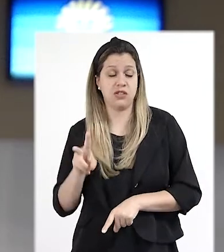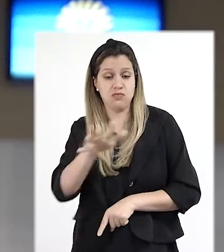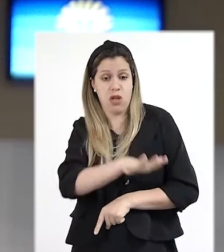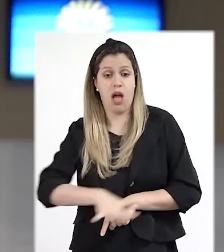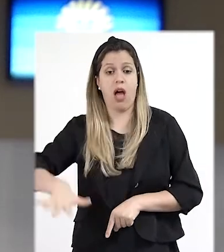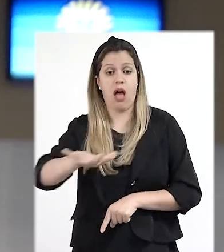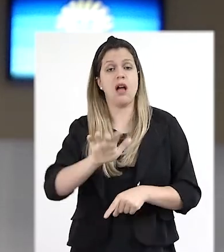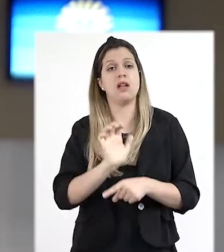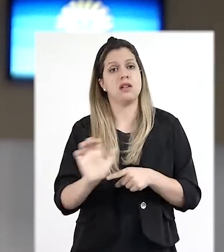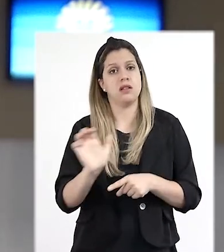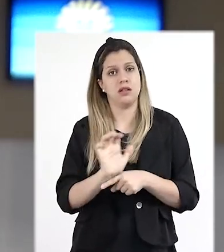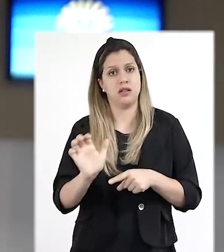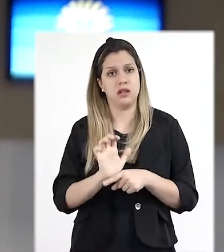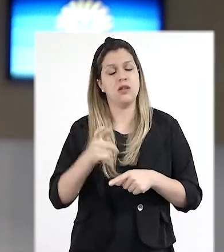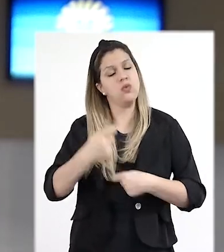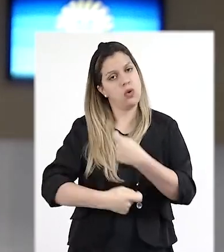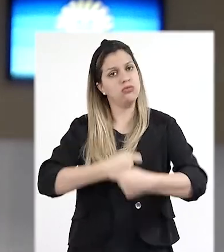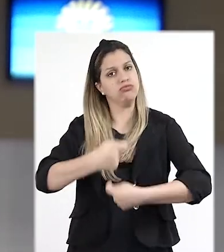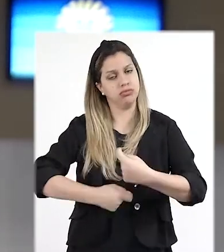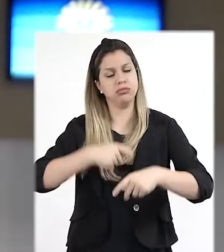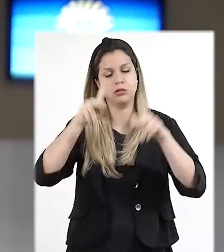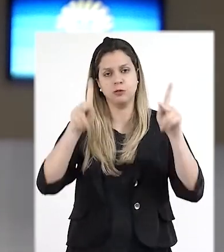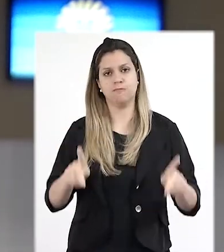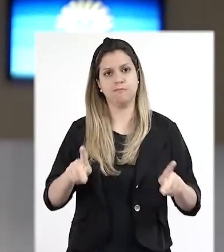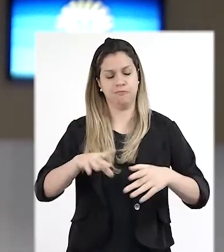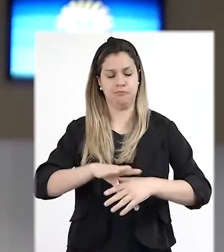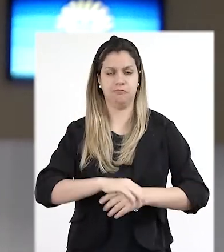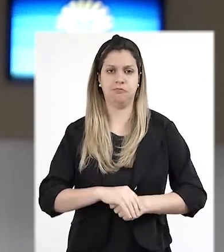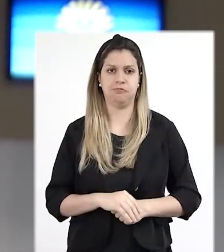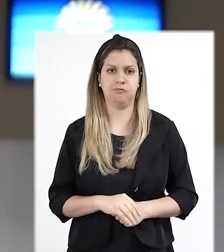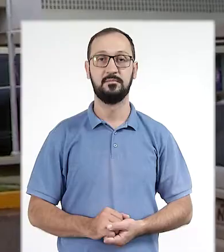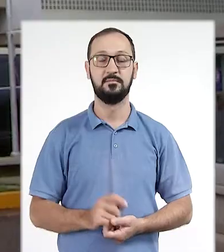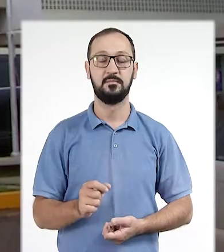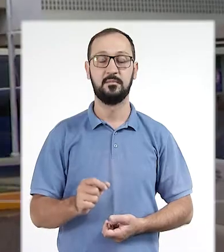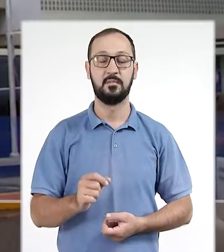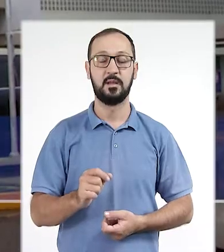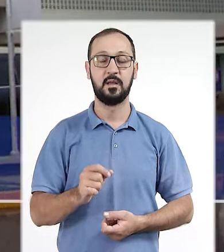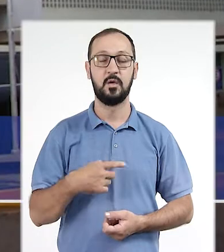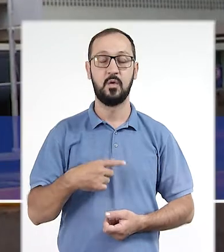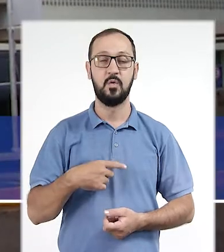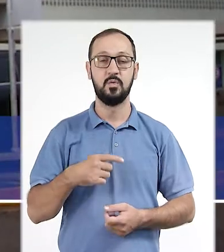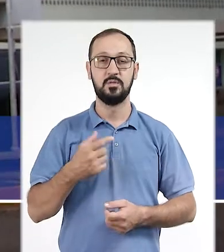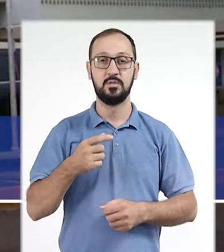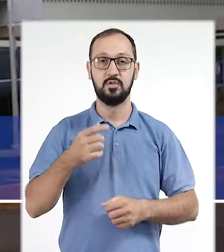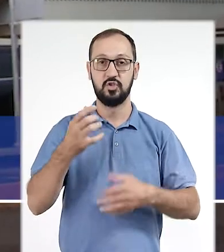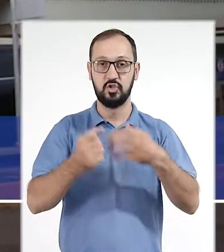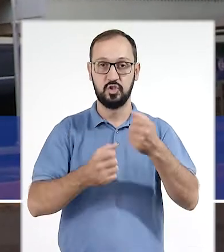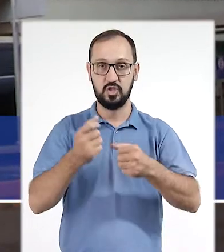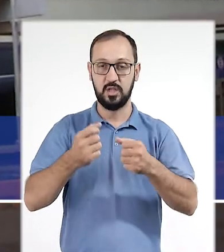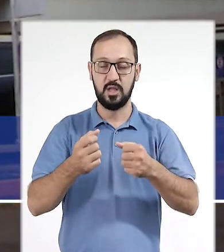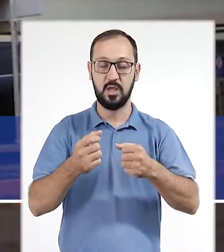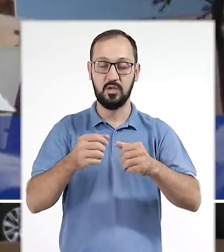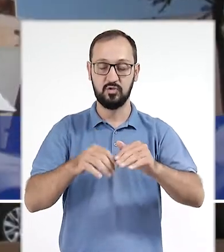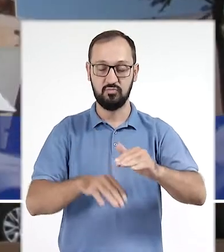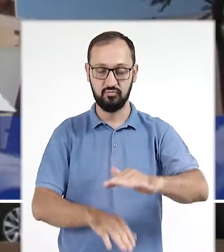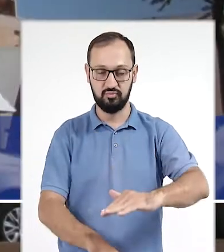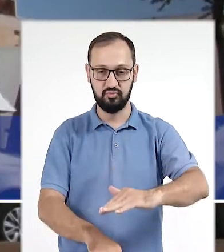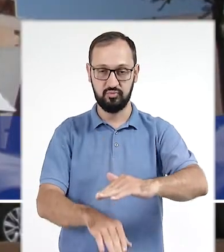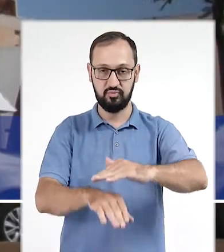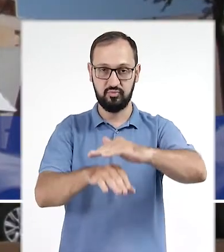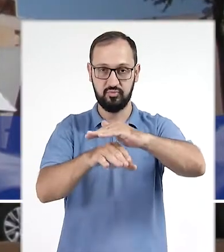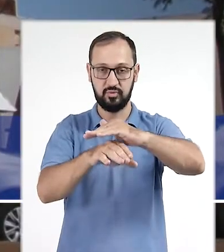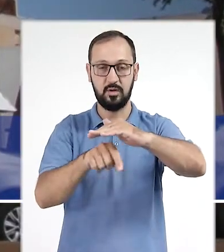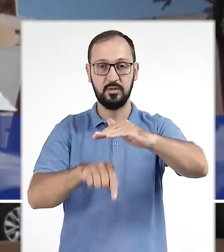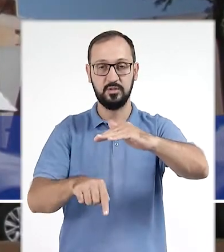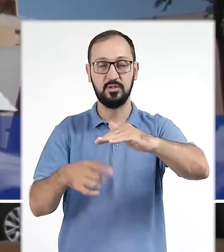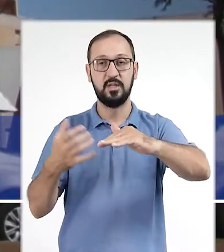âmbito estadual ligados à administração pública. A realidade dos estoques de leite nos hospitais de